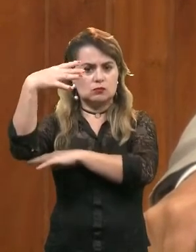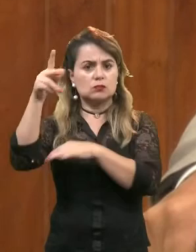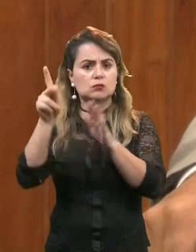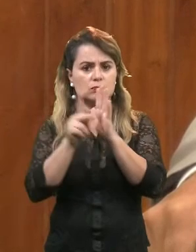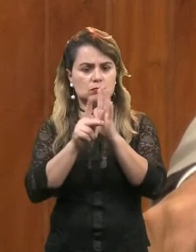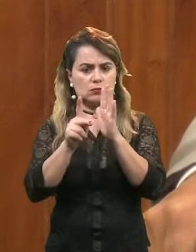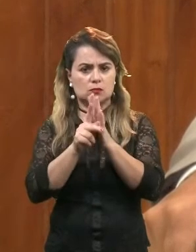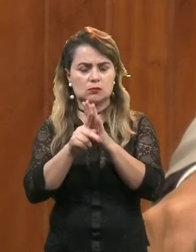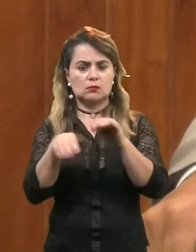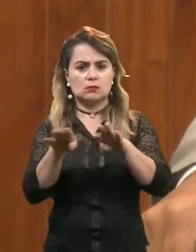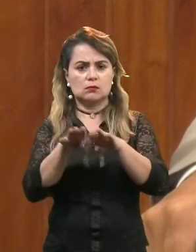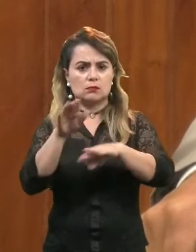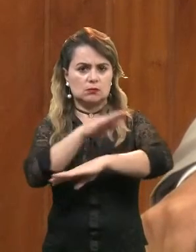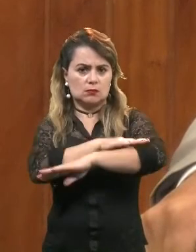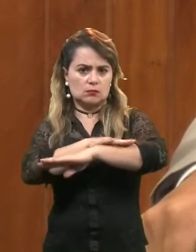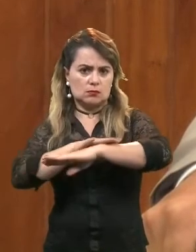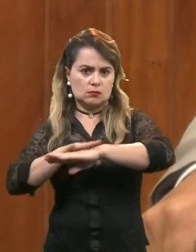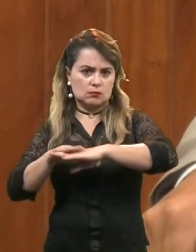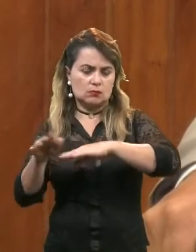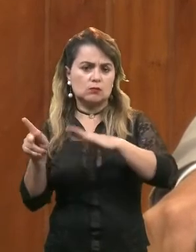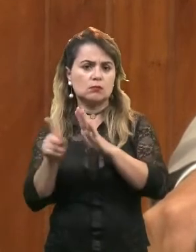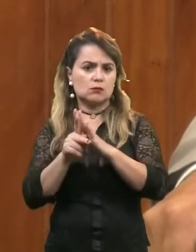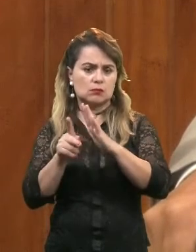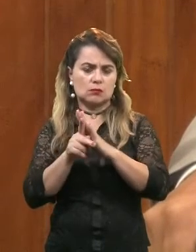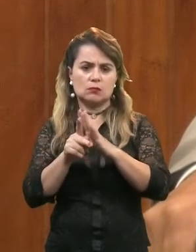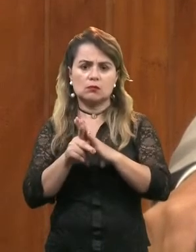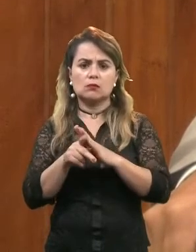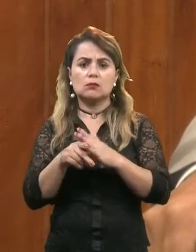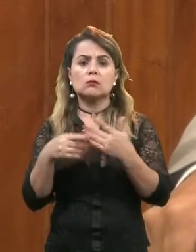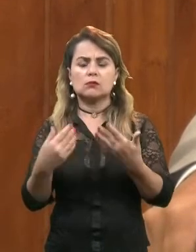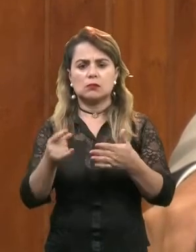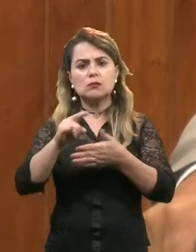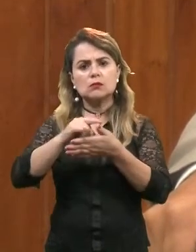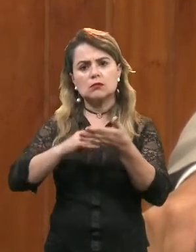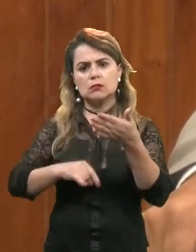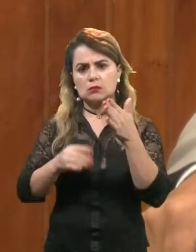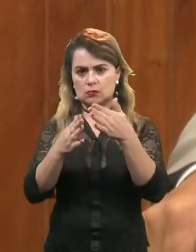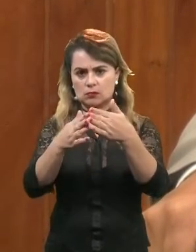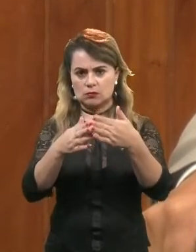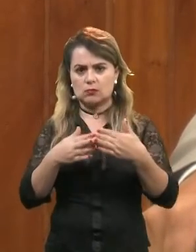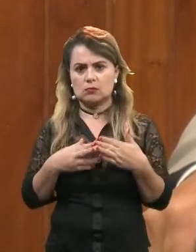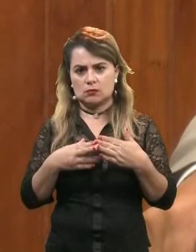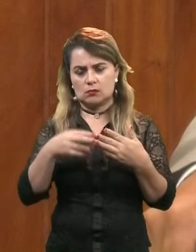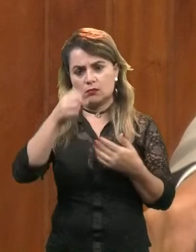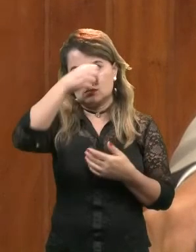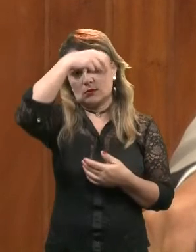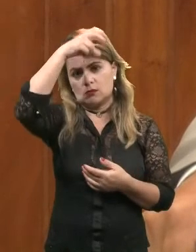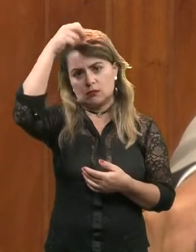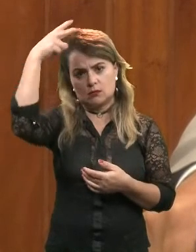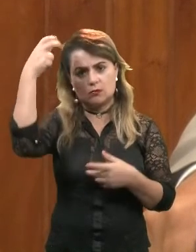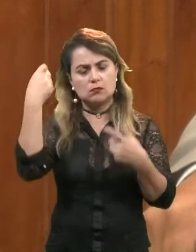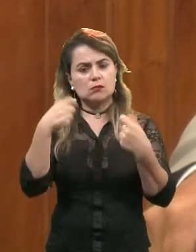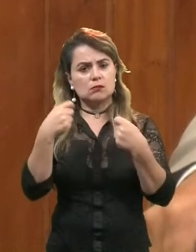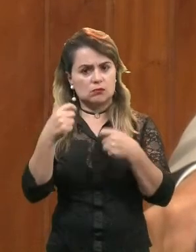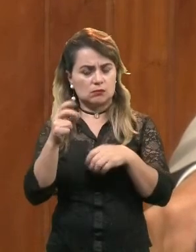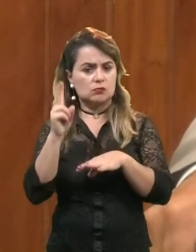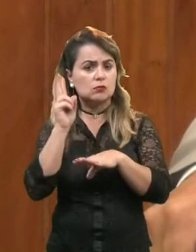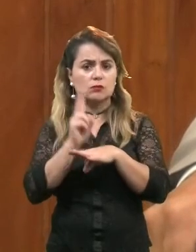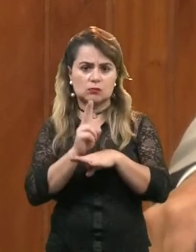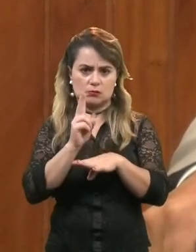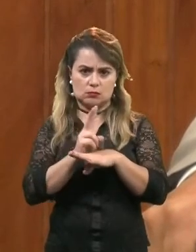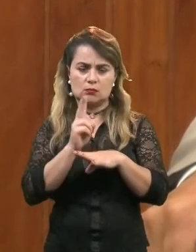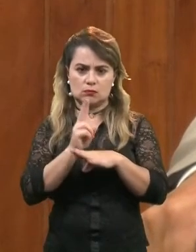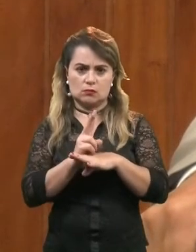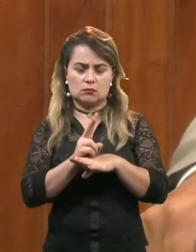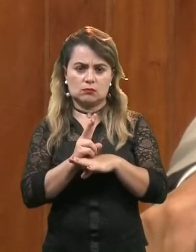nem calçada. Então, eu venho aqui nesse requerimento pedir para o senhor prefeito que dê uma atenção. A gente sabe que existe